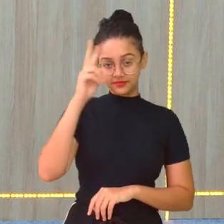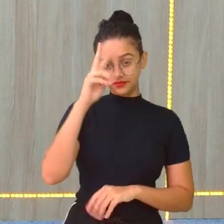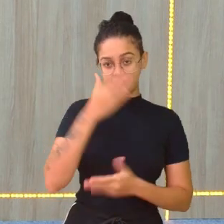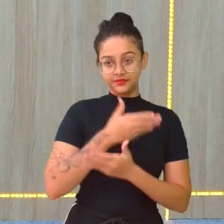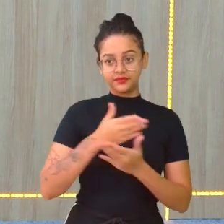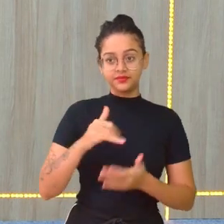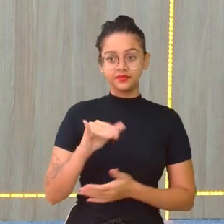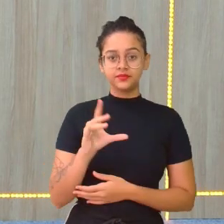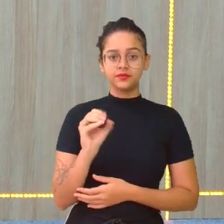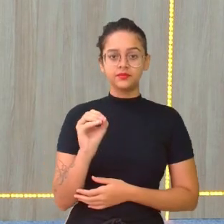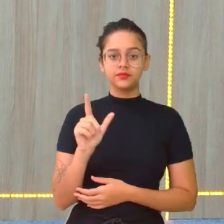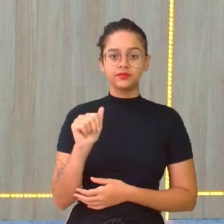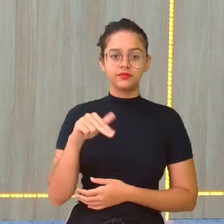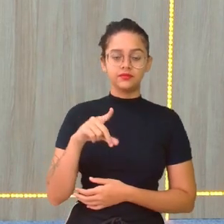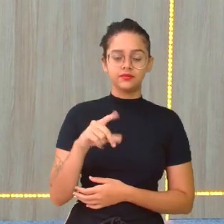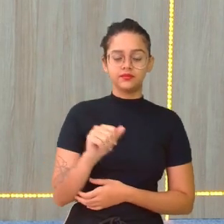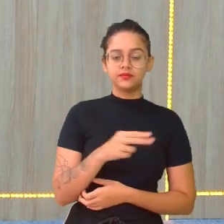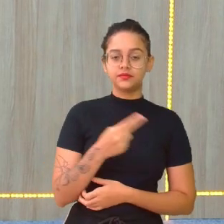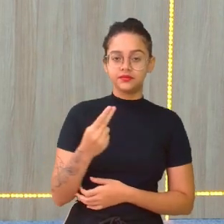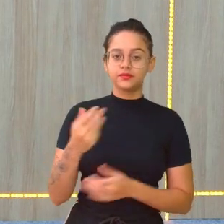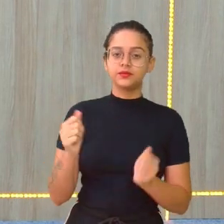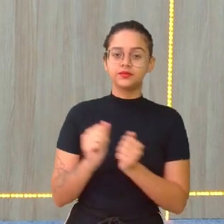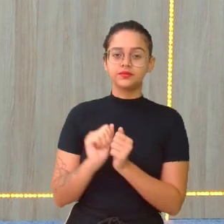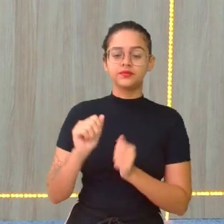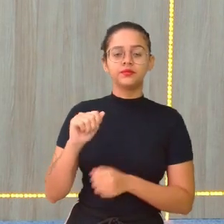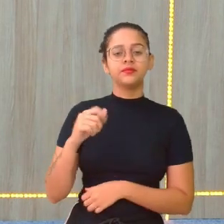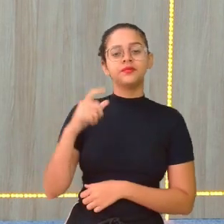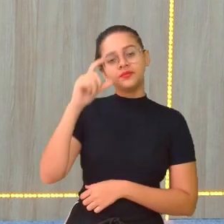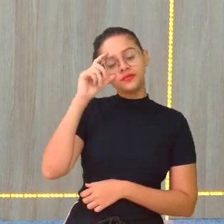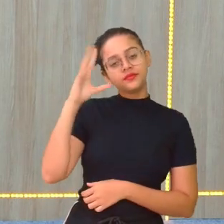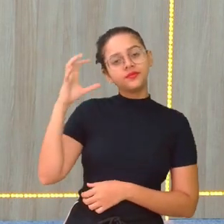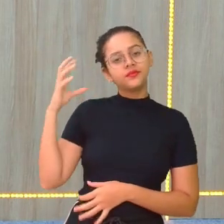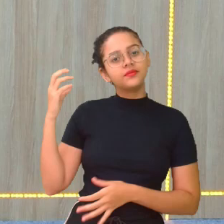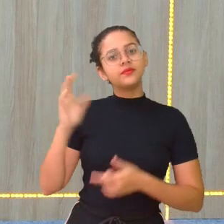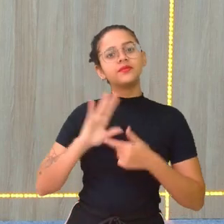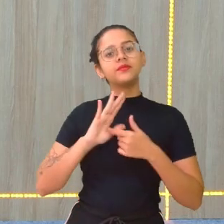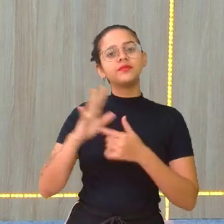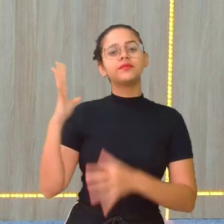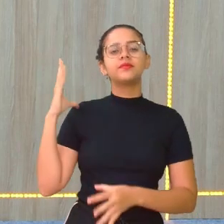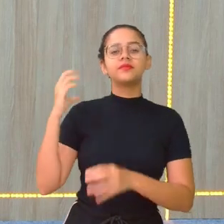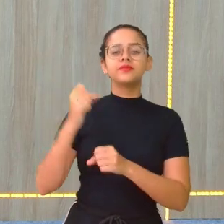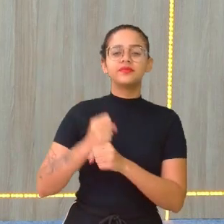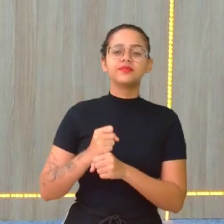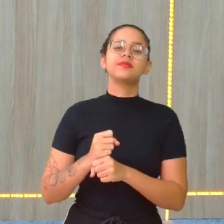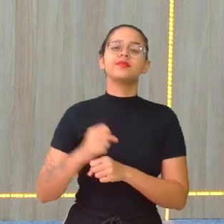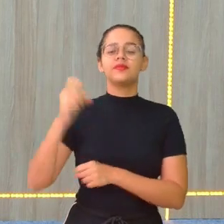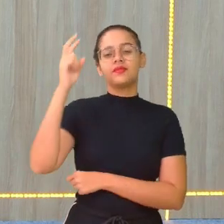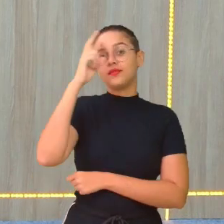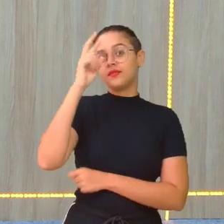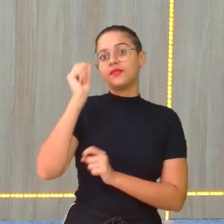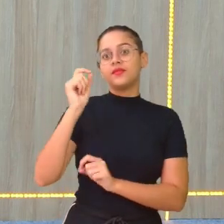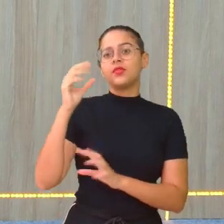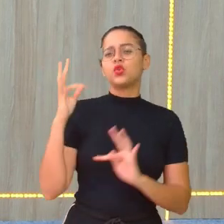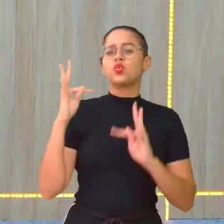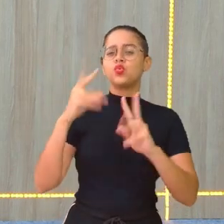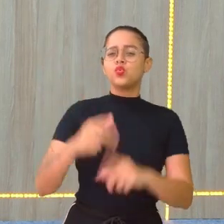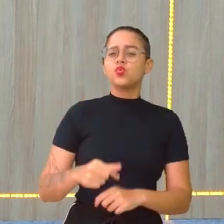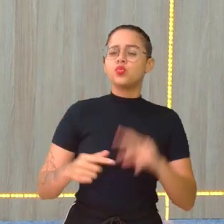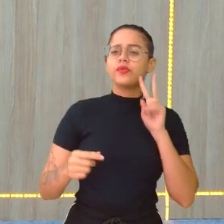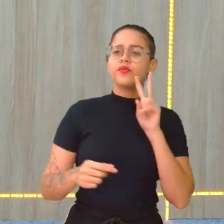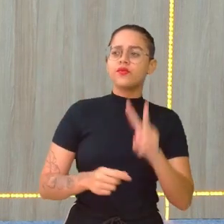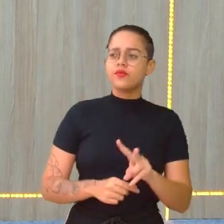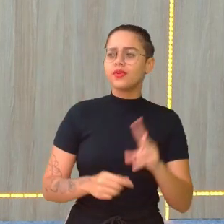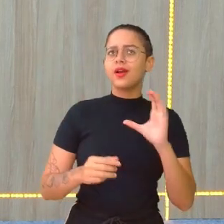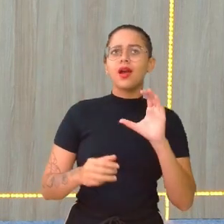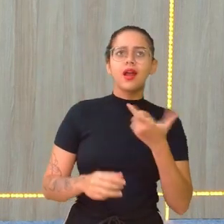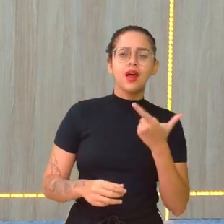nome é Yolanda, esse é meu sinal, e junto aqui com Victoria vamos trazer essa revisão, né? A gente poder se lembrar de tudo que a gente viu. Claro